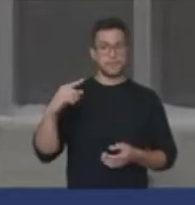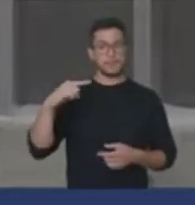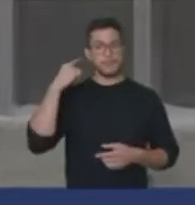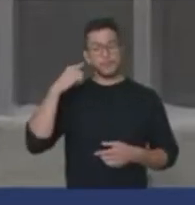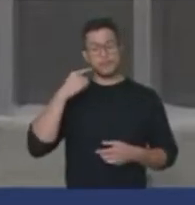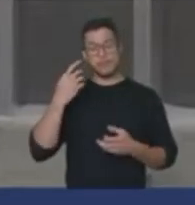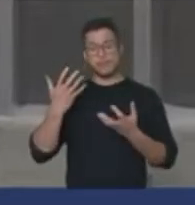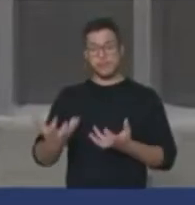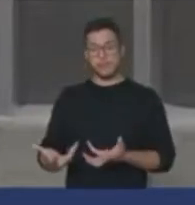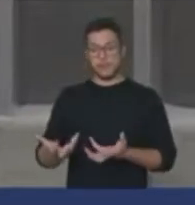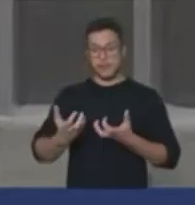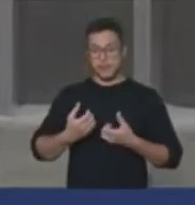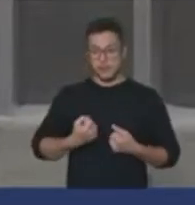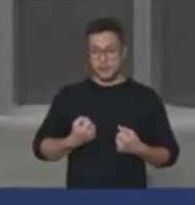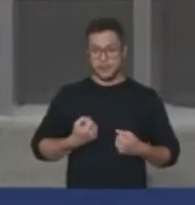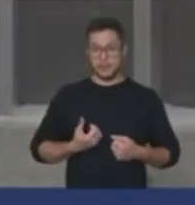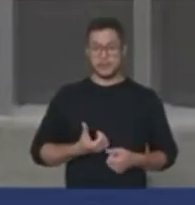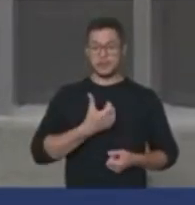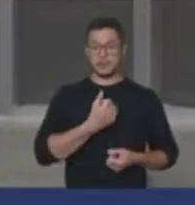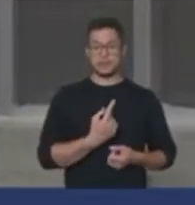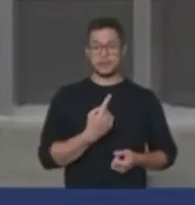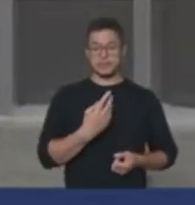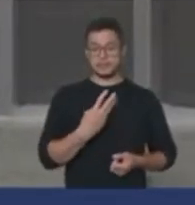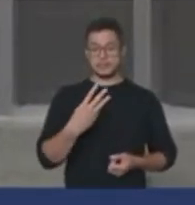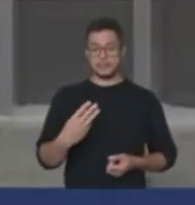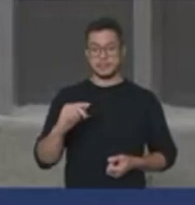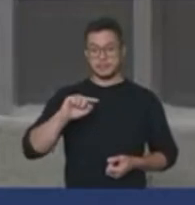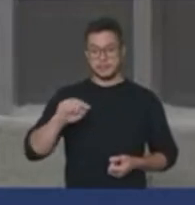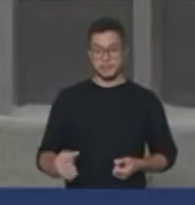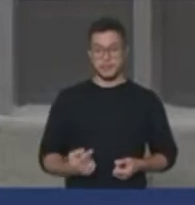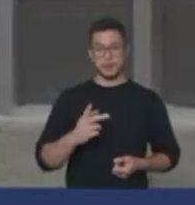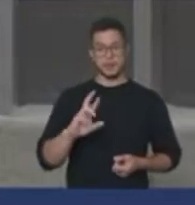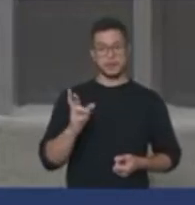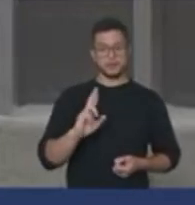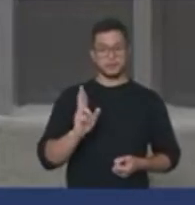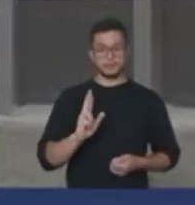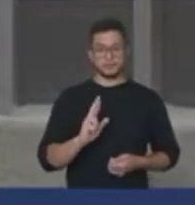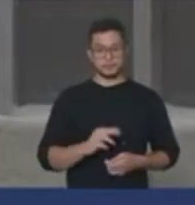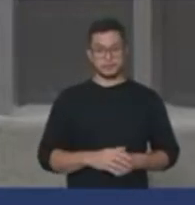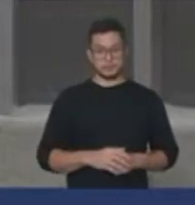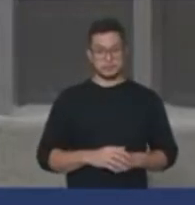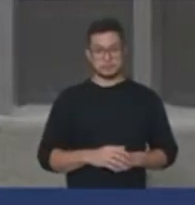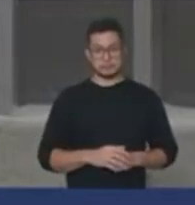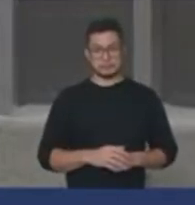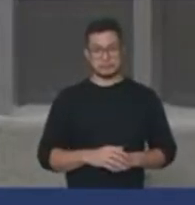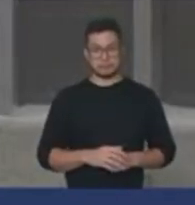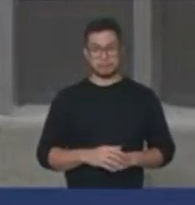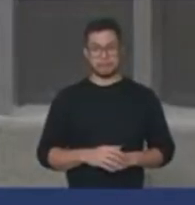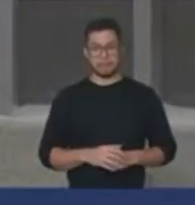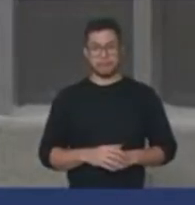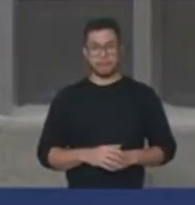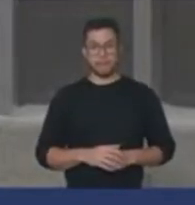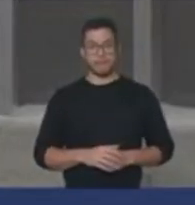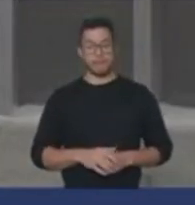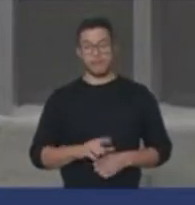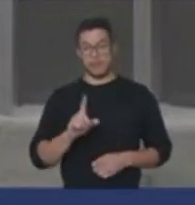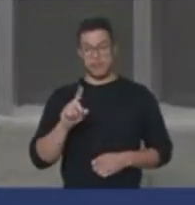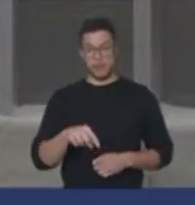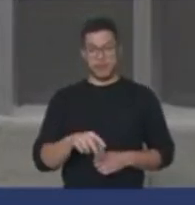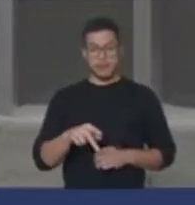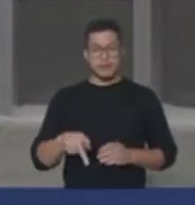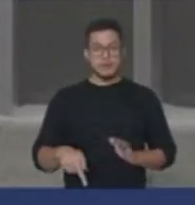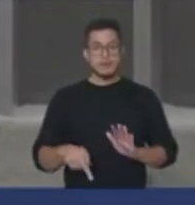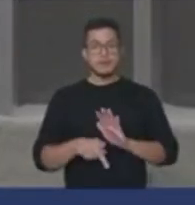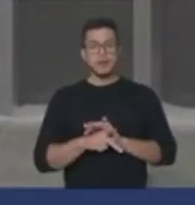o recurso, segundo Tacla Duran, capitaneado entre Deltan Dallagnol e o